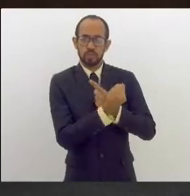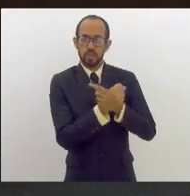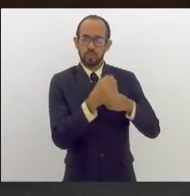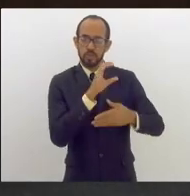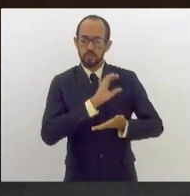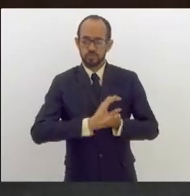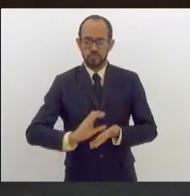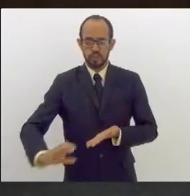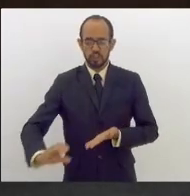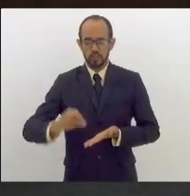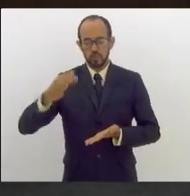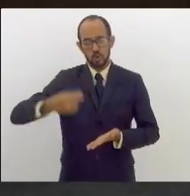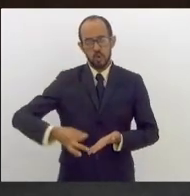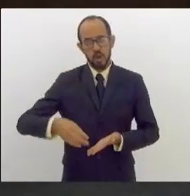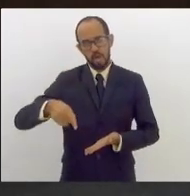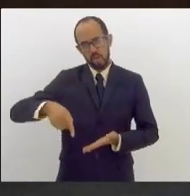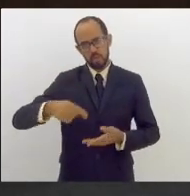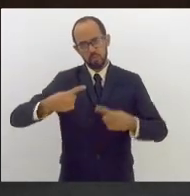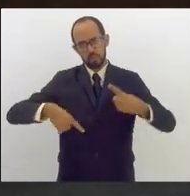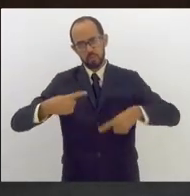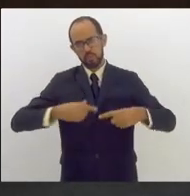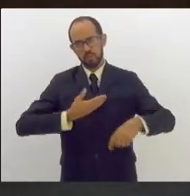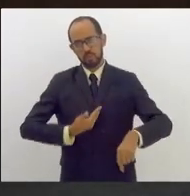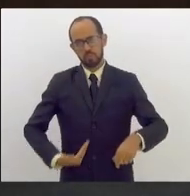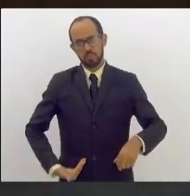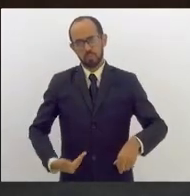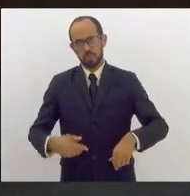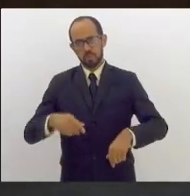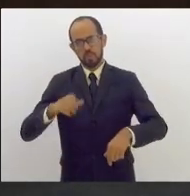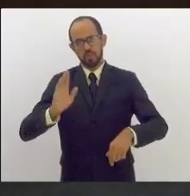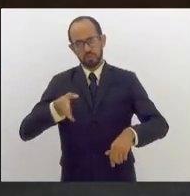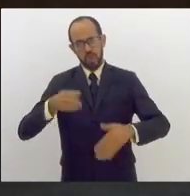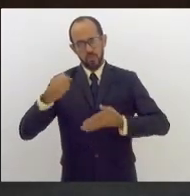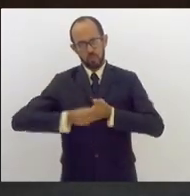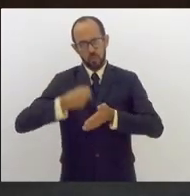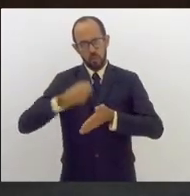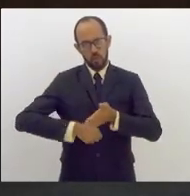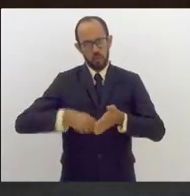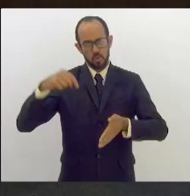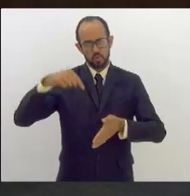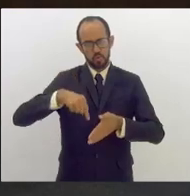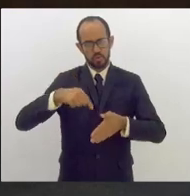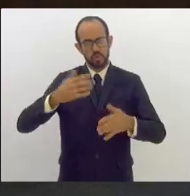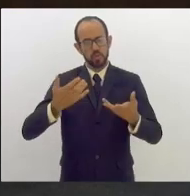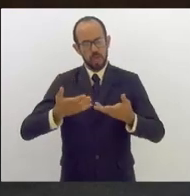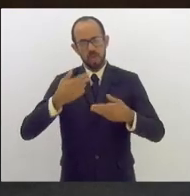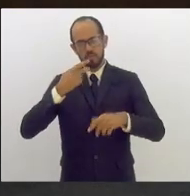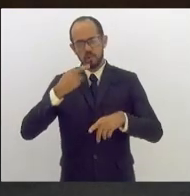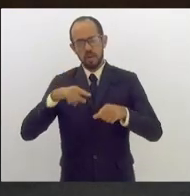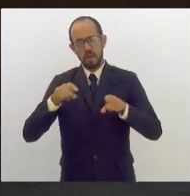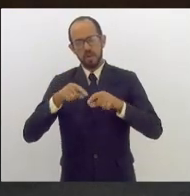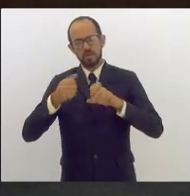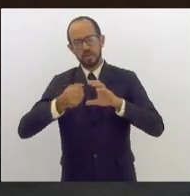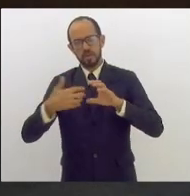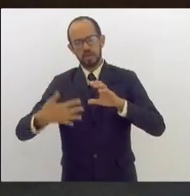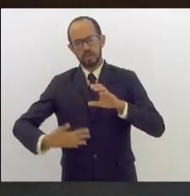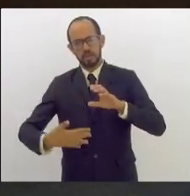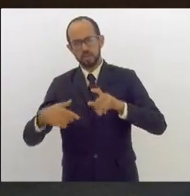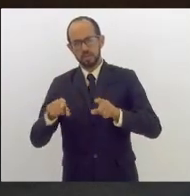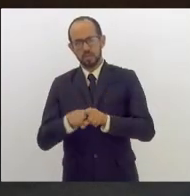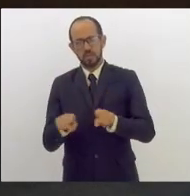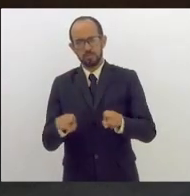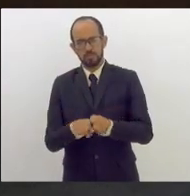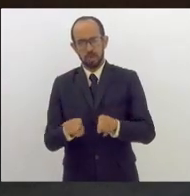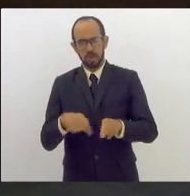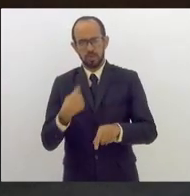de fato em políticas públicas essa é uma batalha que a gente já fez aqui várias vezes eu só queria colocar esse elemento como segundo elemento a gente